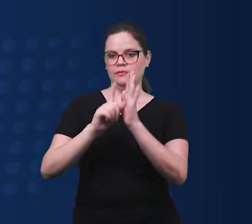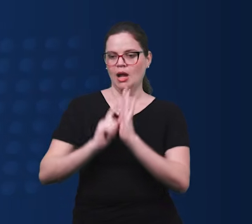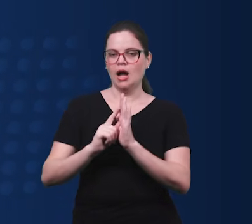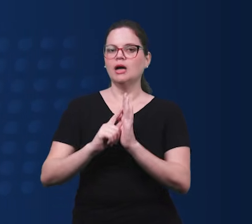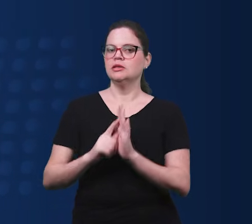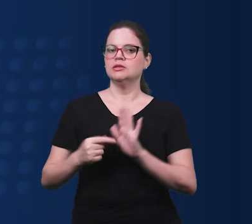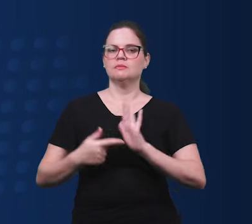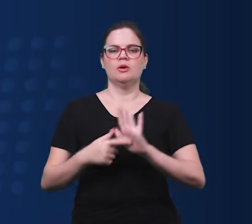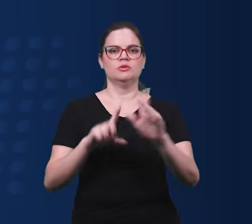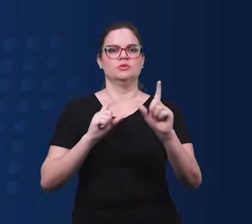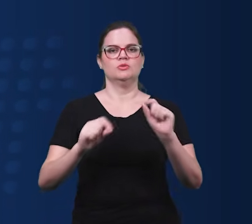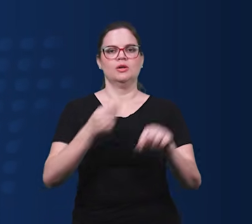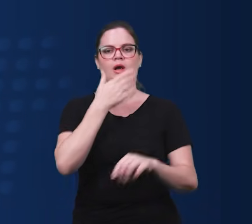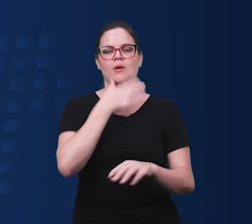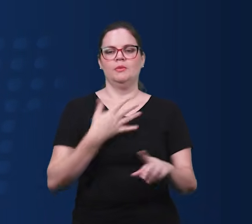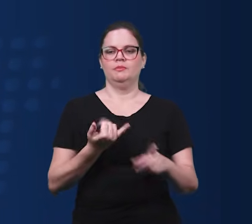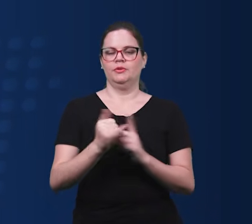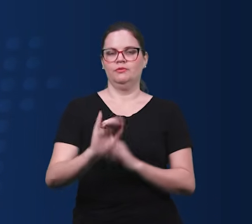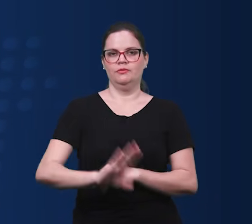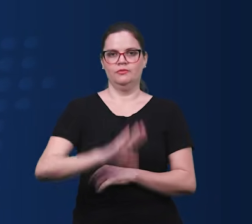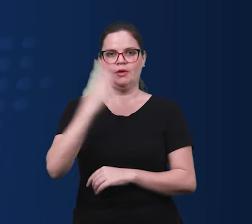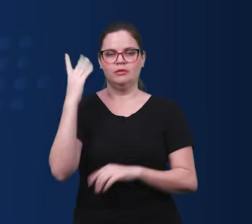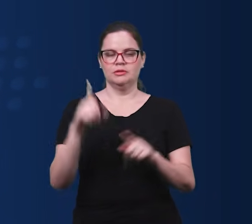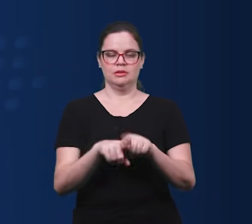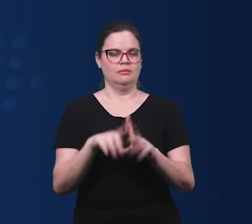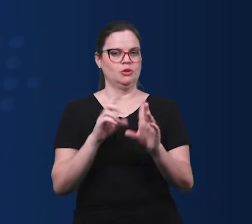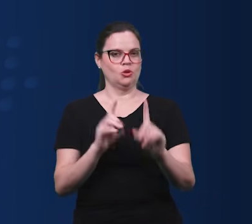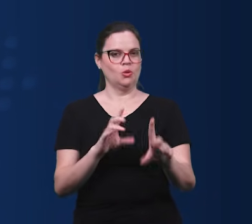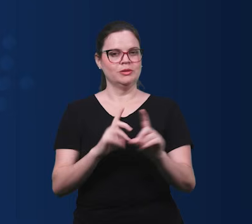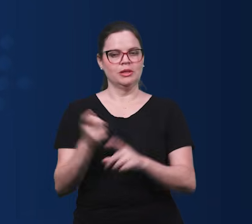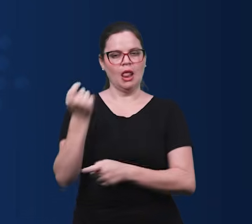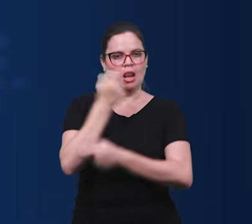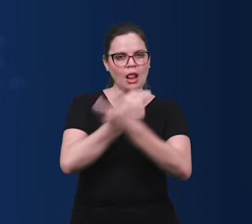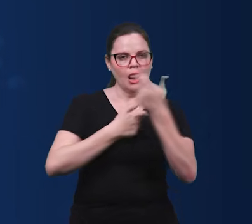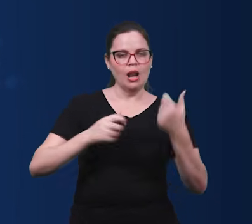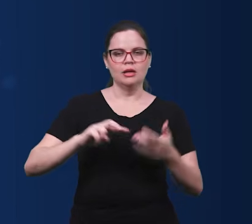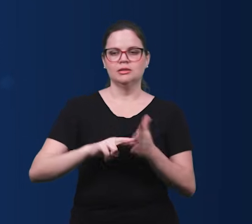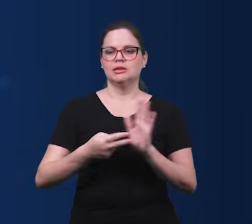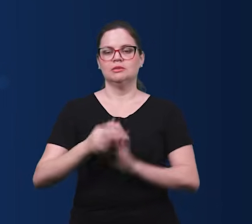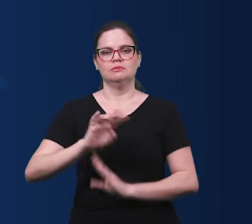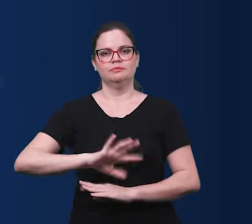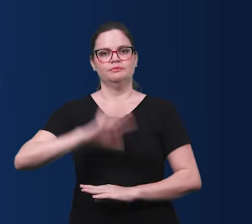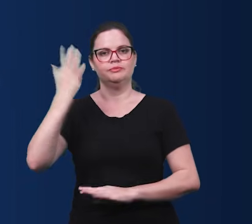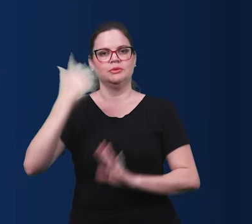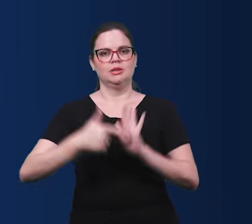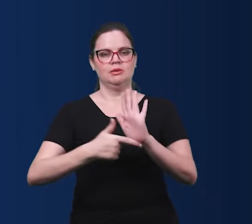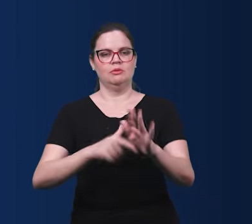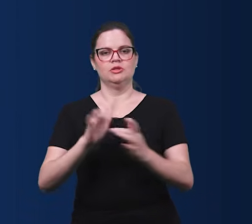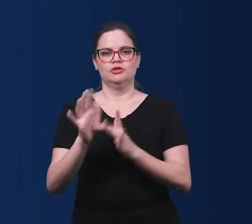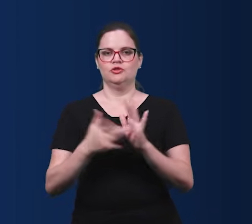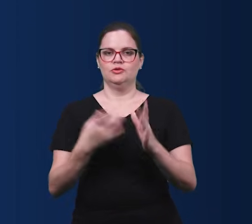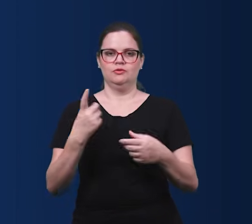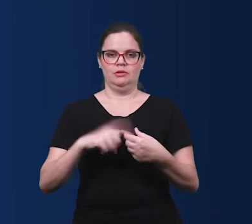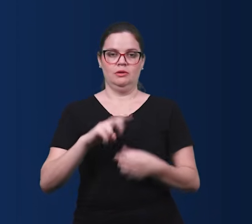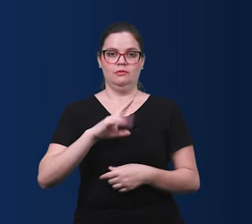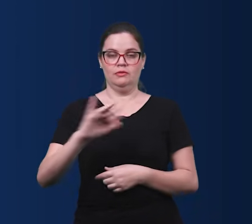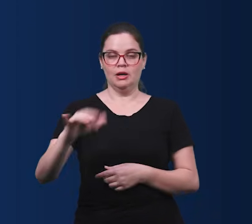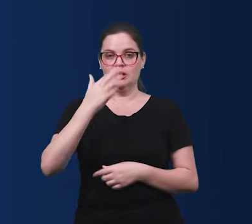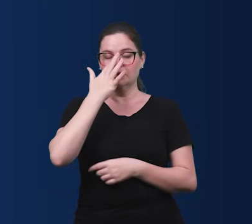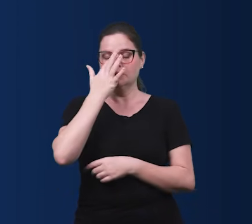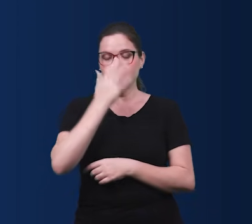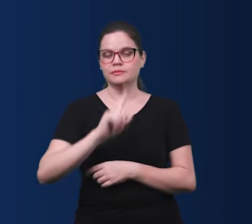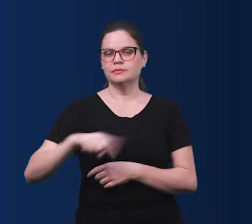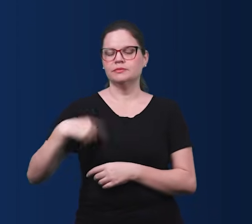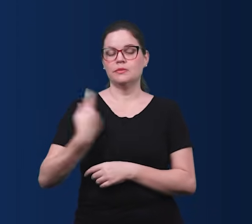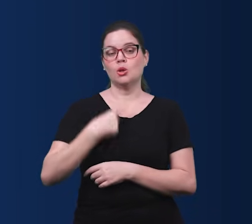destacam que o crescimento dos falsos profetas e doutrinas enganadoras é um dos sinais que antecede a volta do Senhor Jesus.